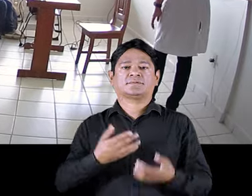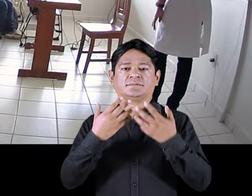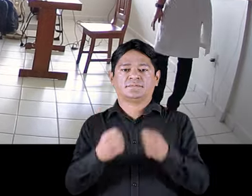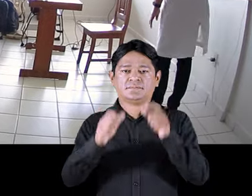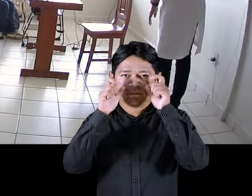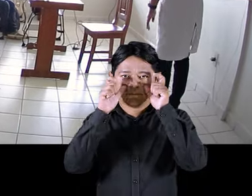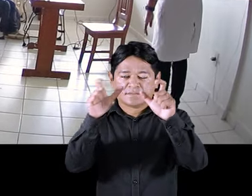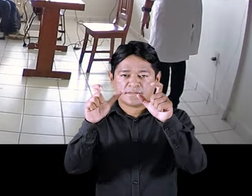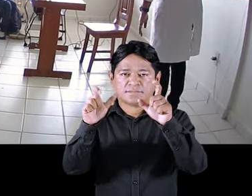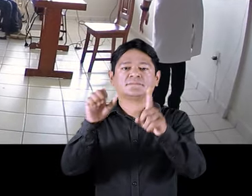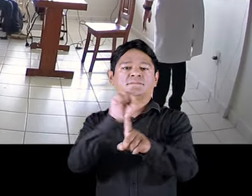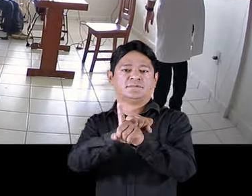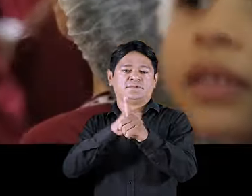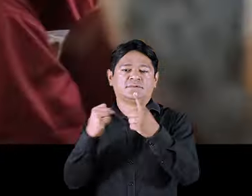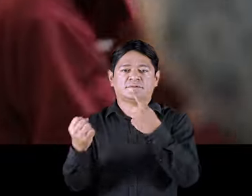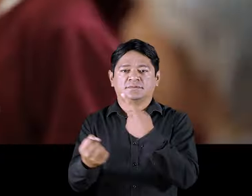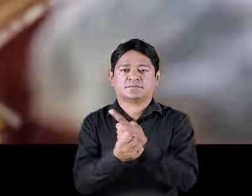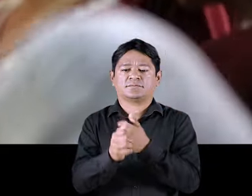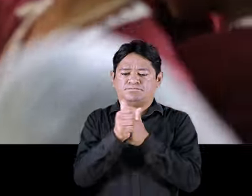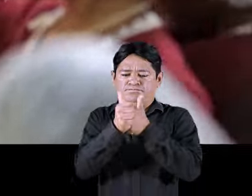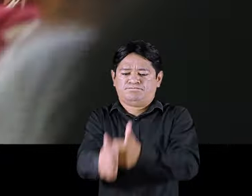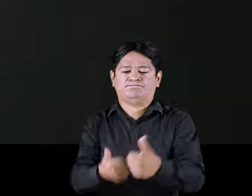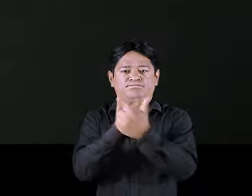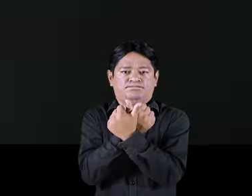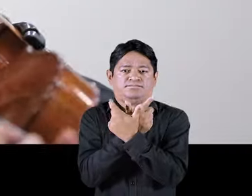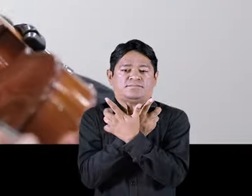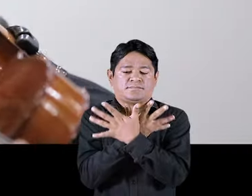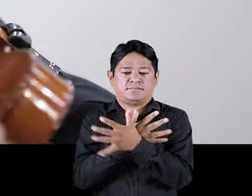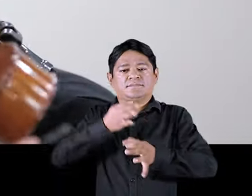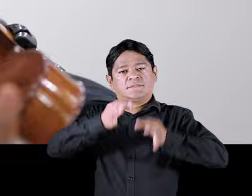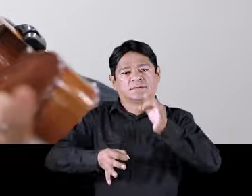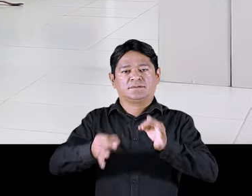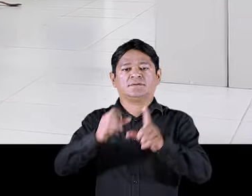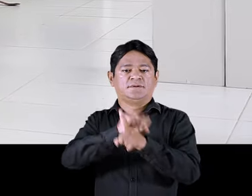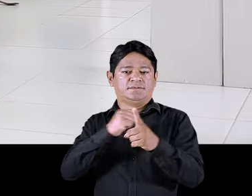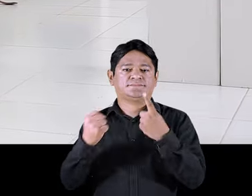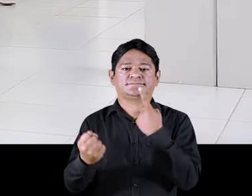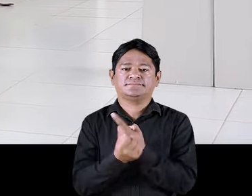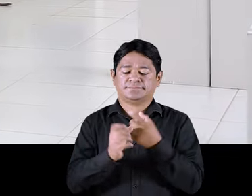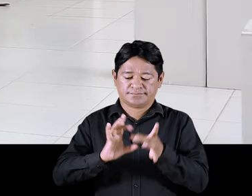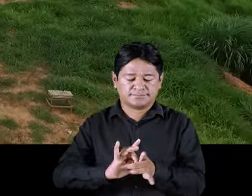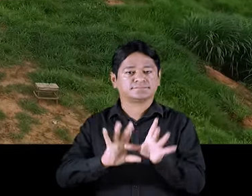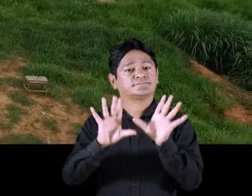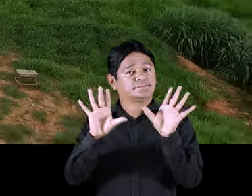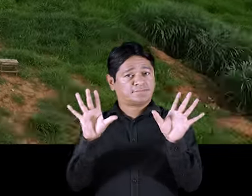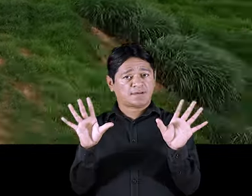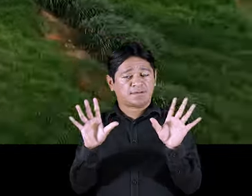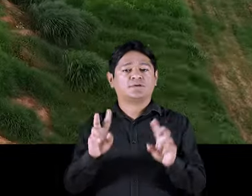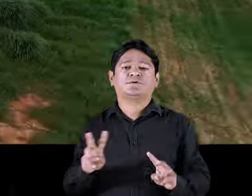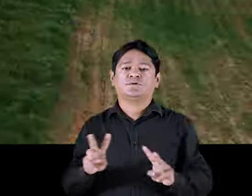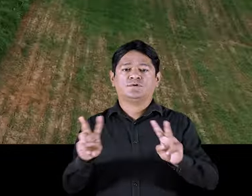UFAC abraça os anseios da comunidade, segue os princípios do humanismo, da justiça social, da